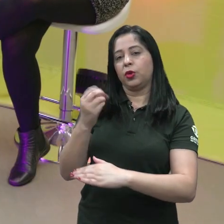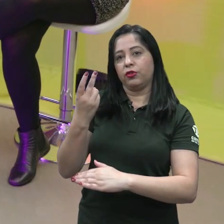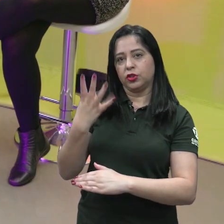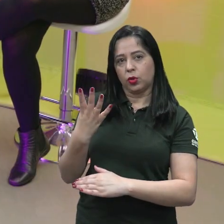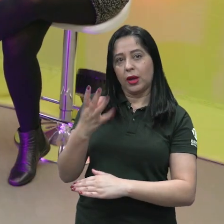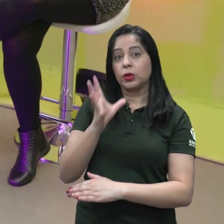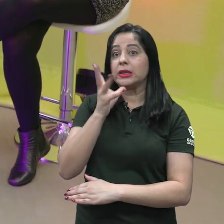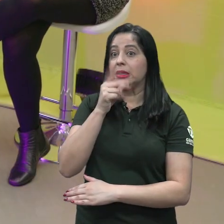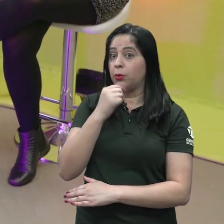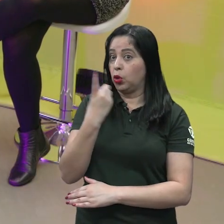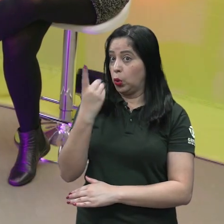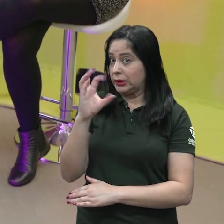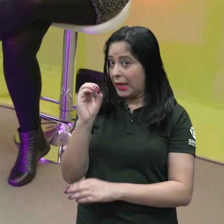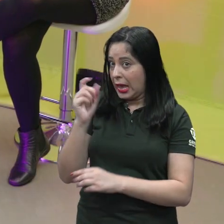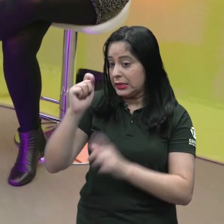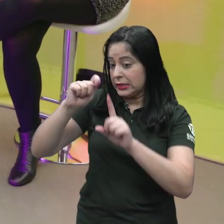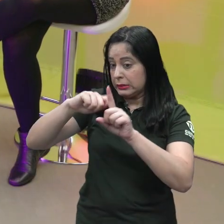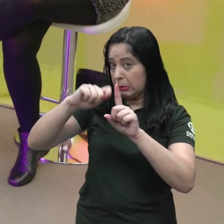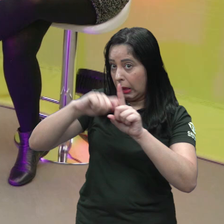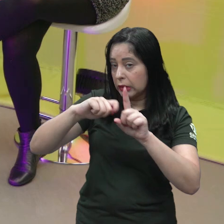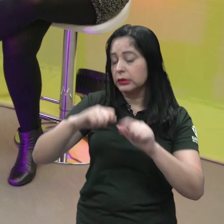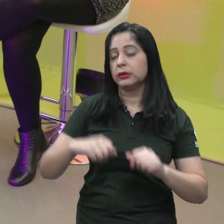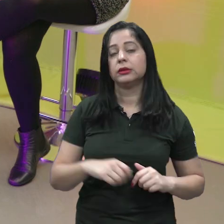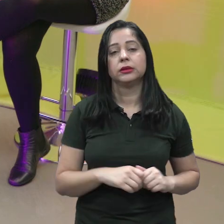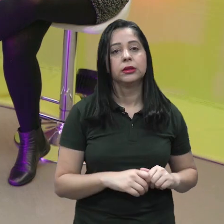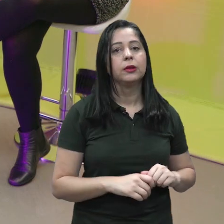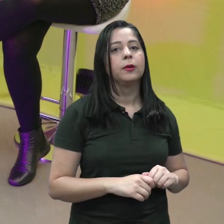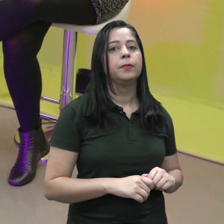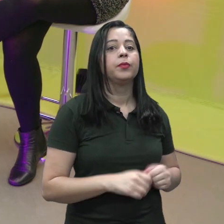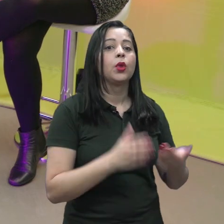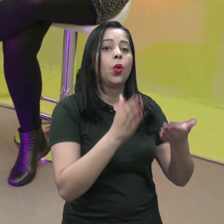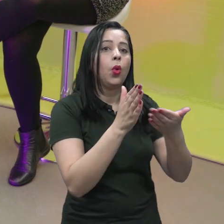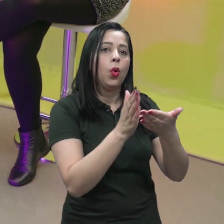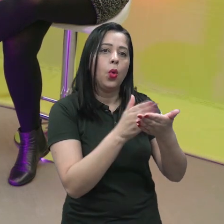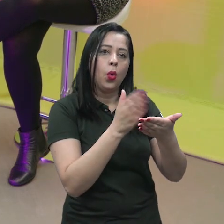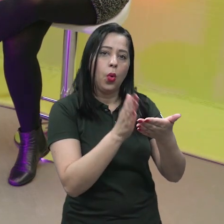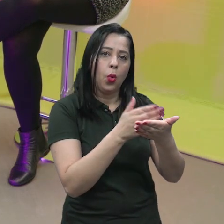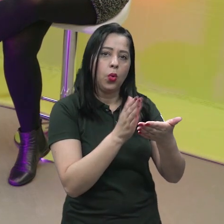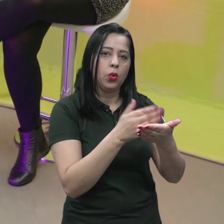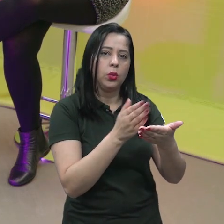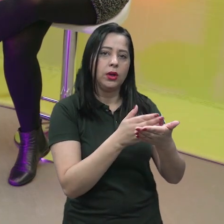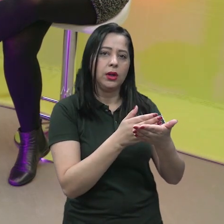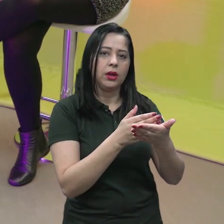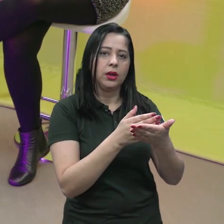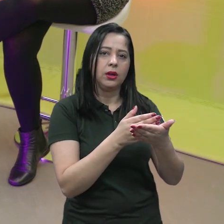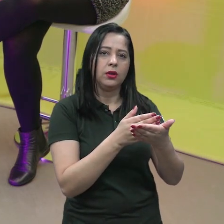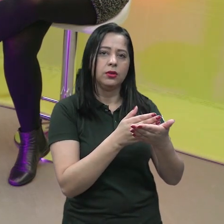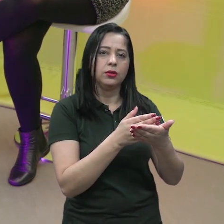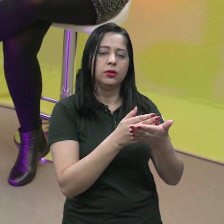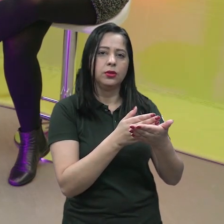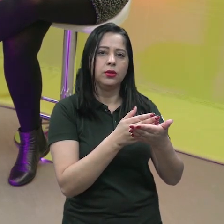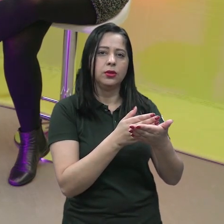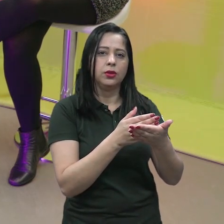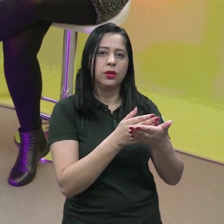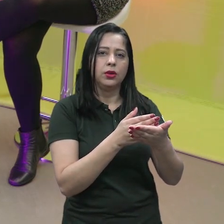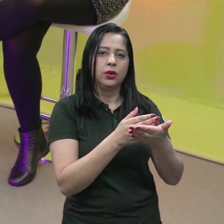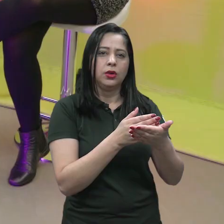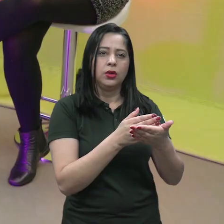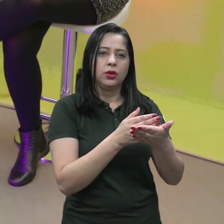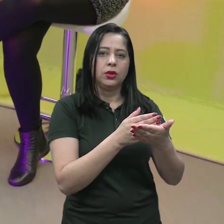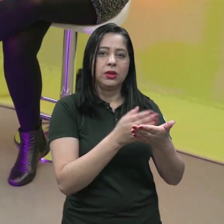meses. Bom tempo, né? 10 meses, né? E o livro, né, dela mesmo foram